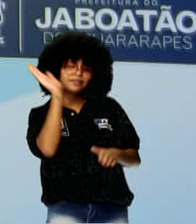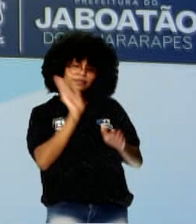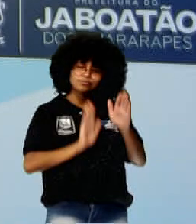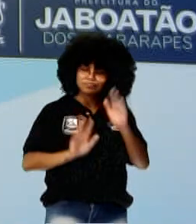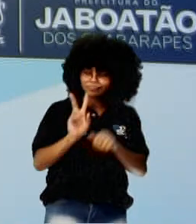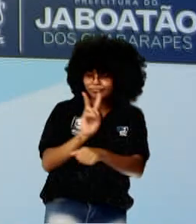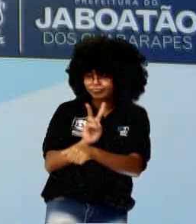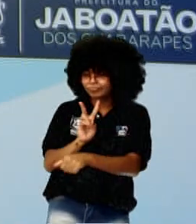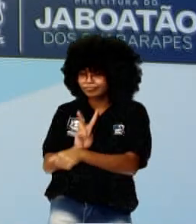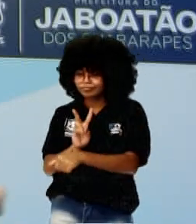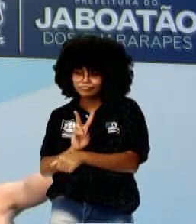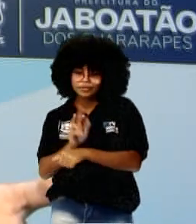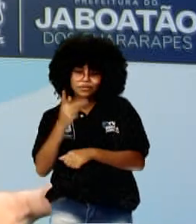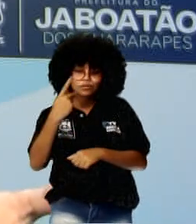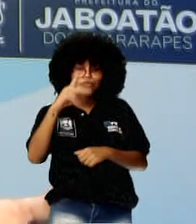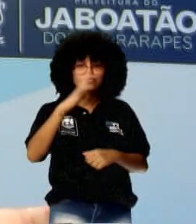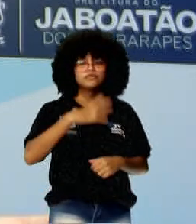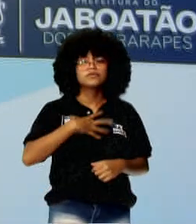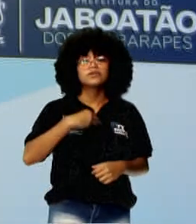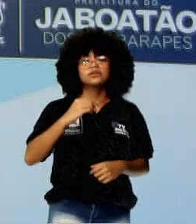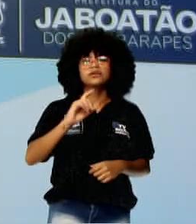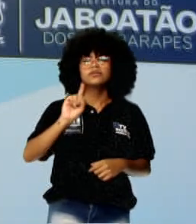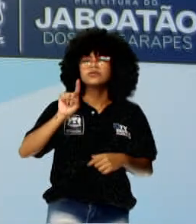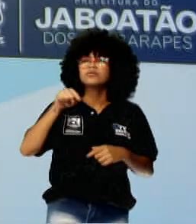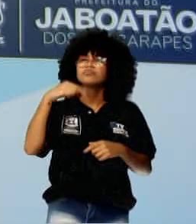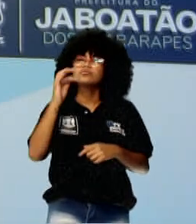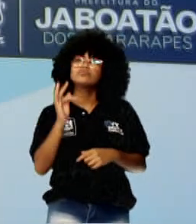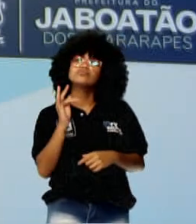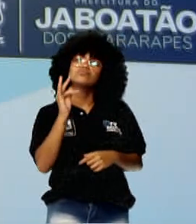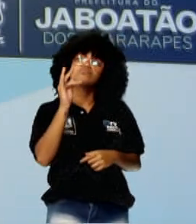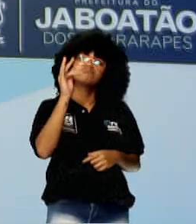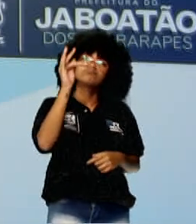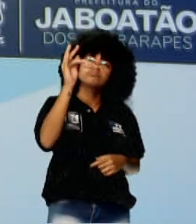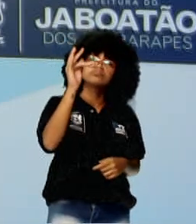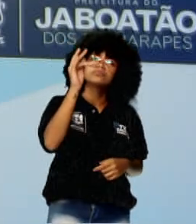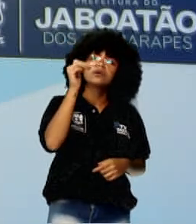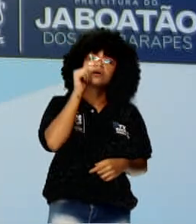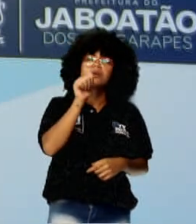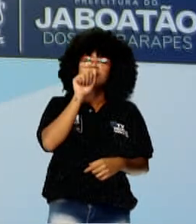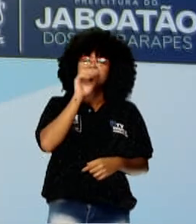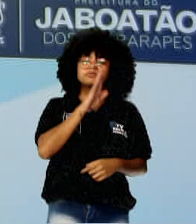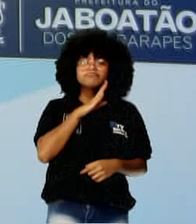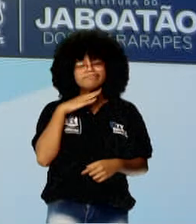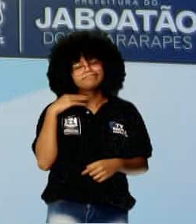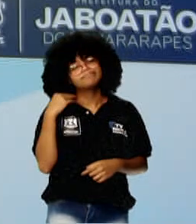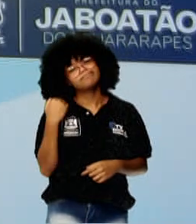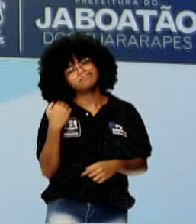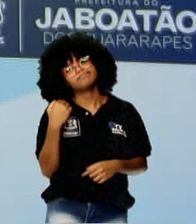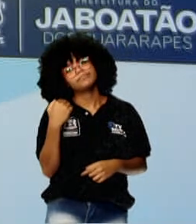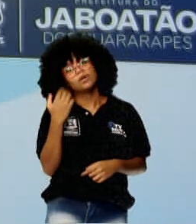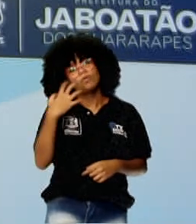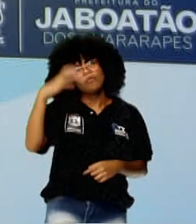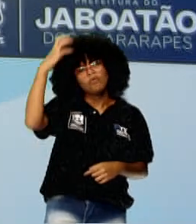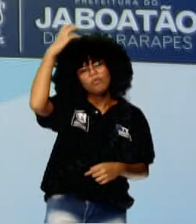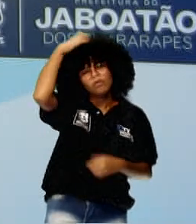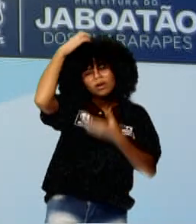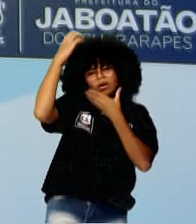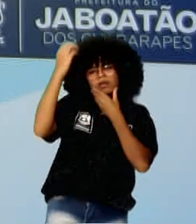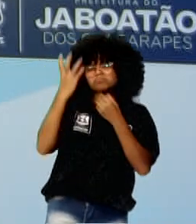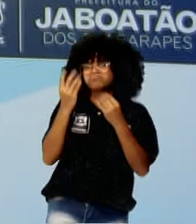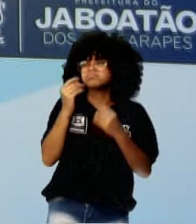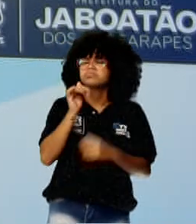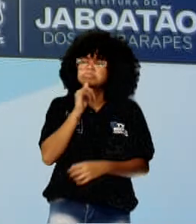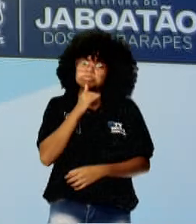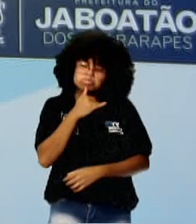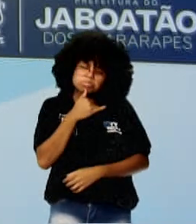filha, mas um tempo depois, por uma fatalidade, a mãe faleceu. O rei, muito triste e